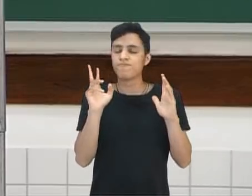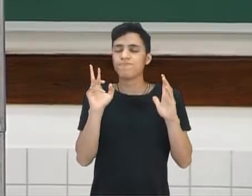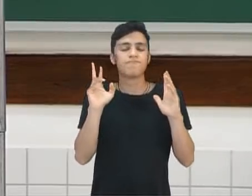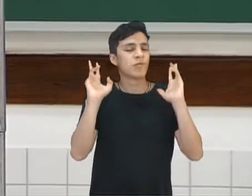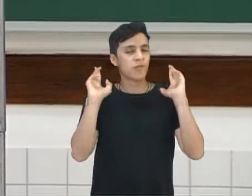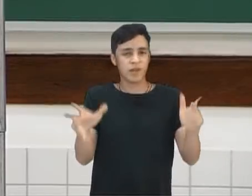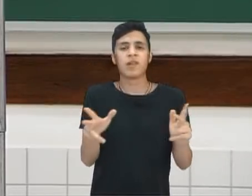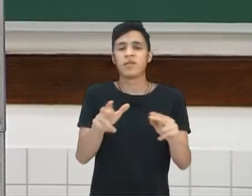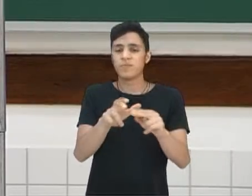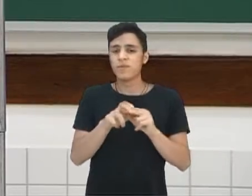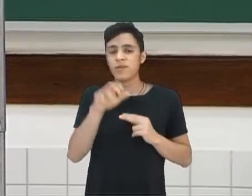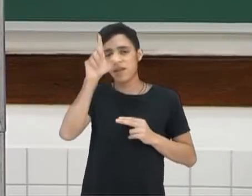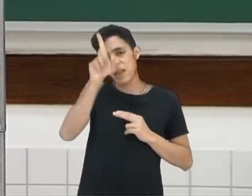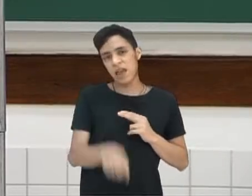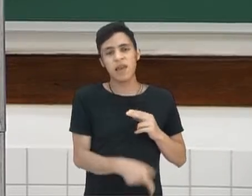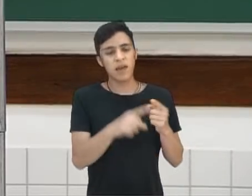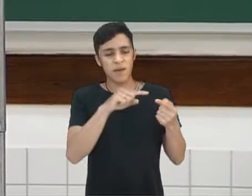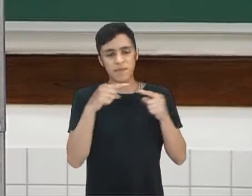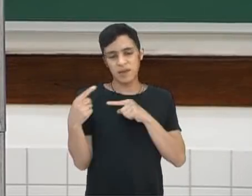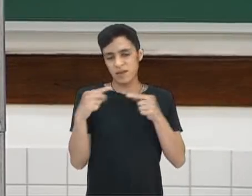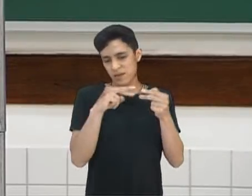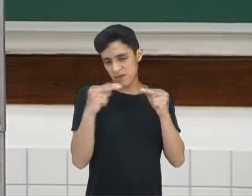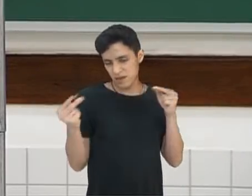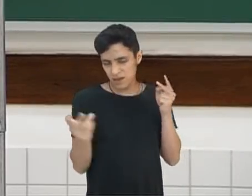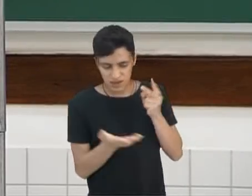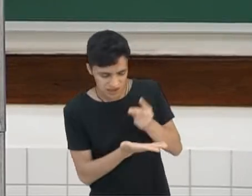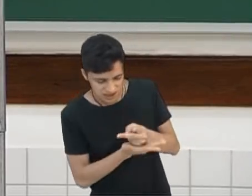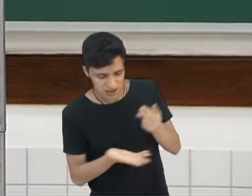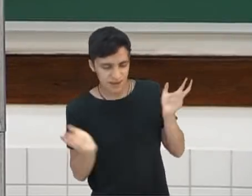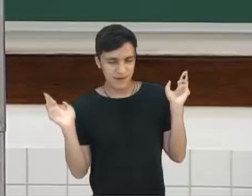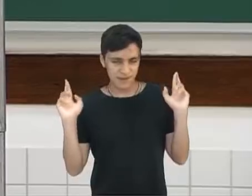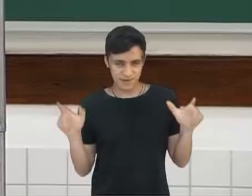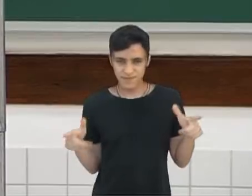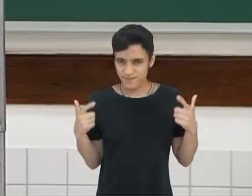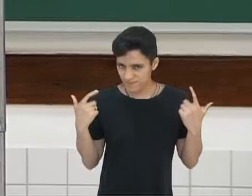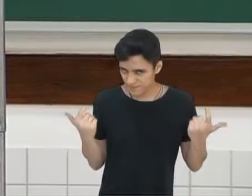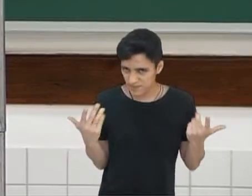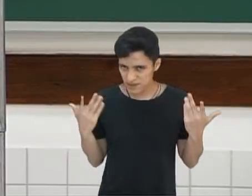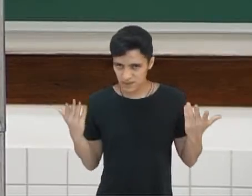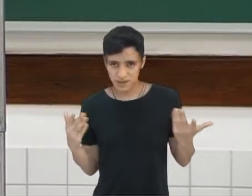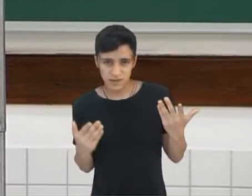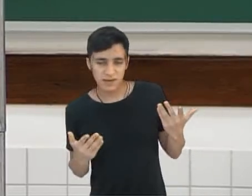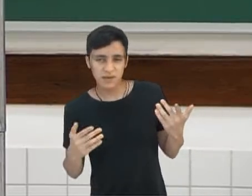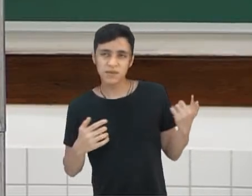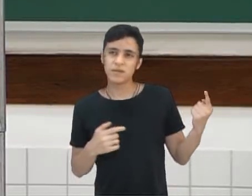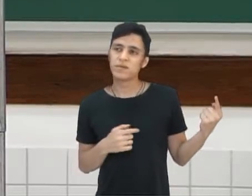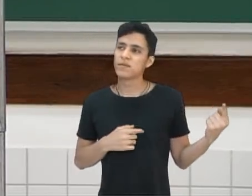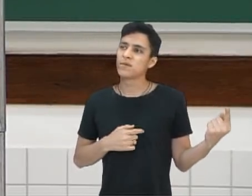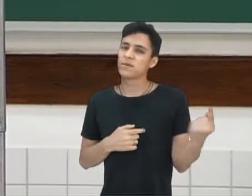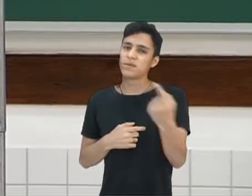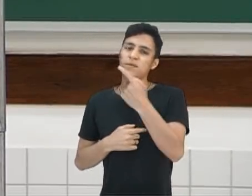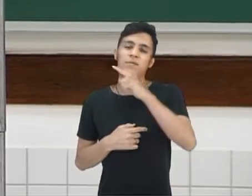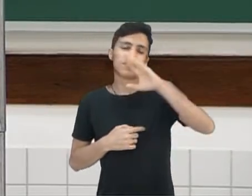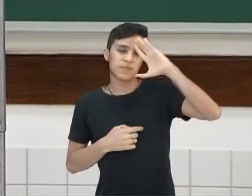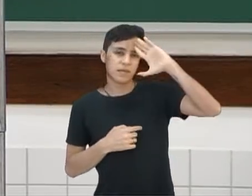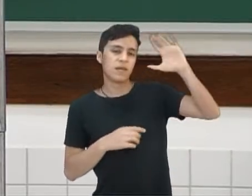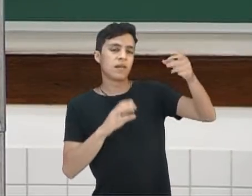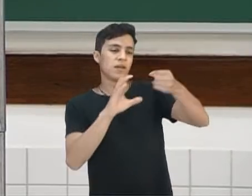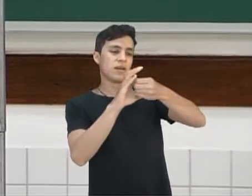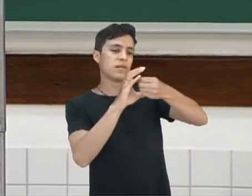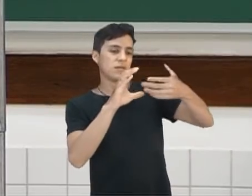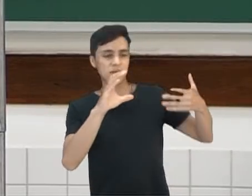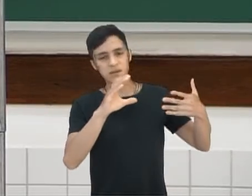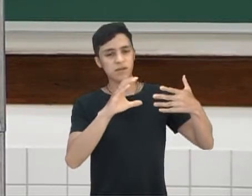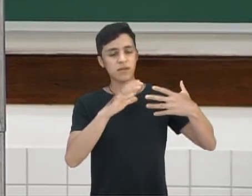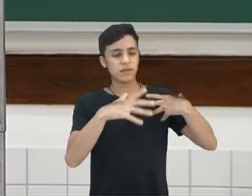dessa combinação genética que é sempre diferente, tá? Então é essa, né, a principal característica